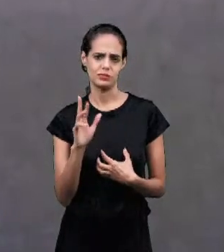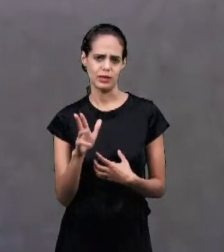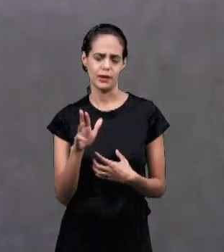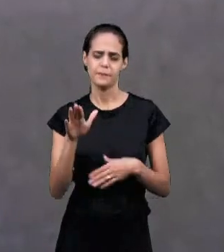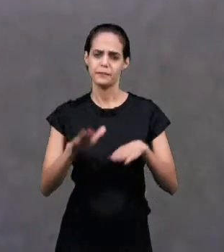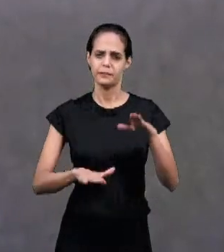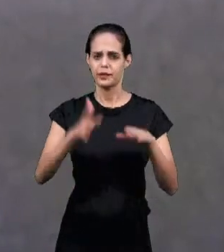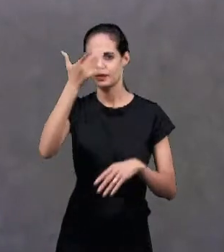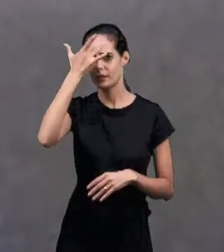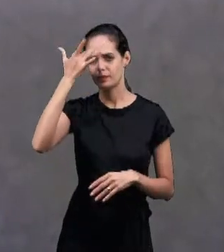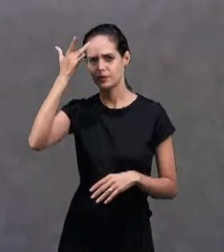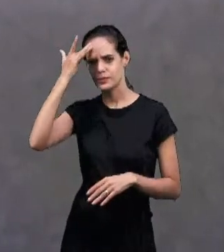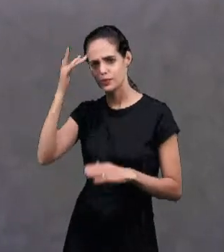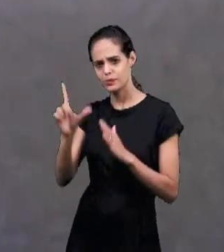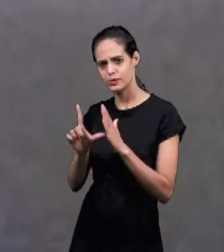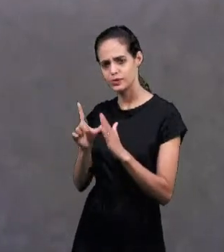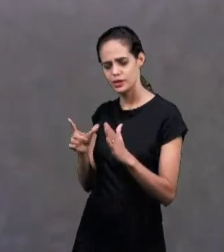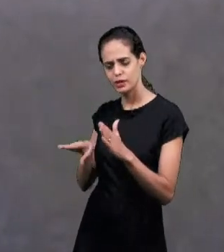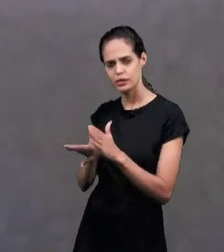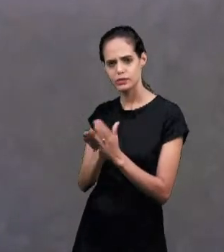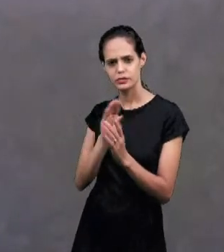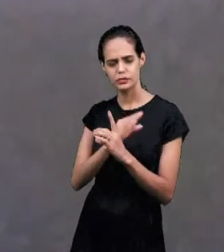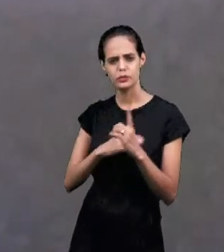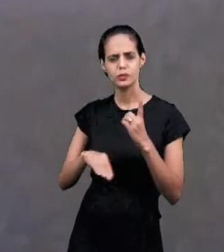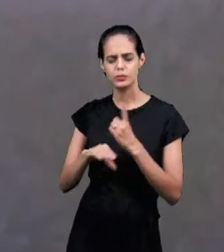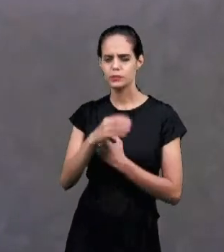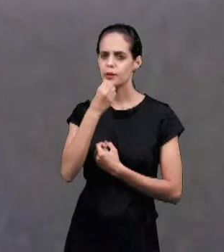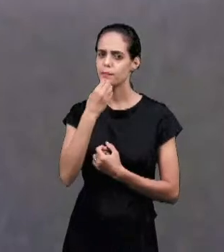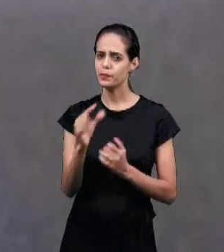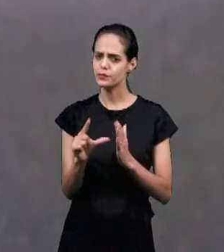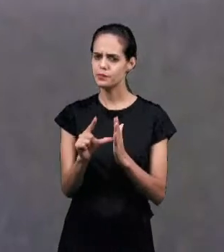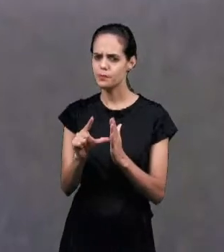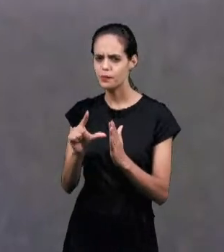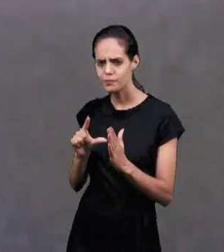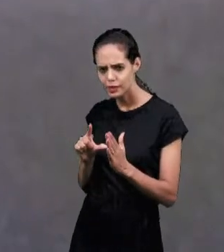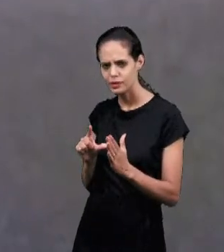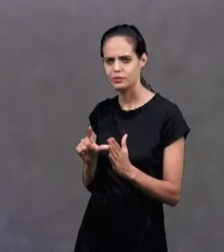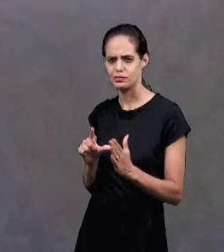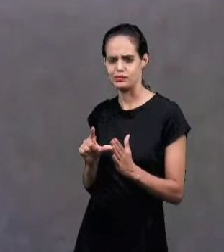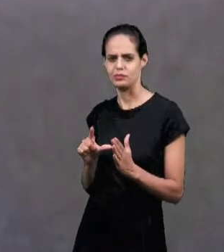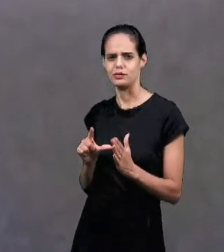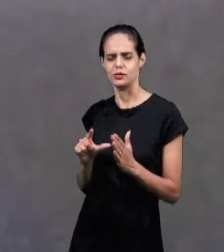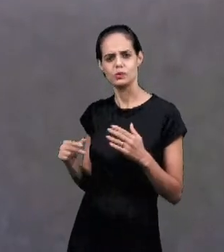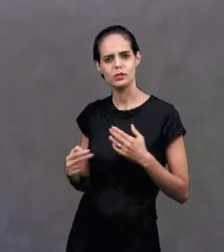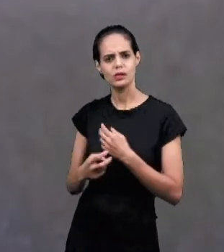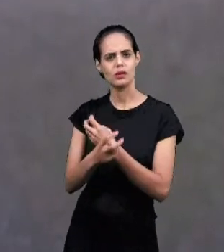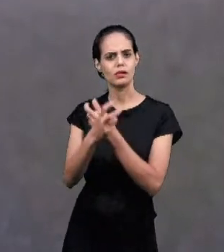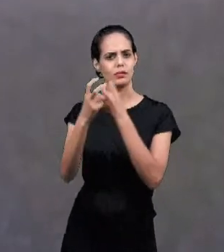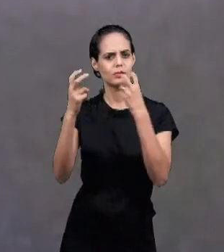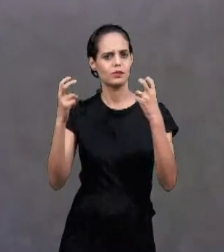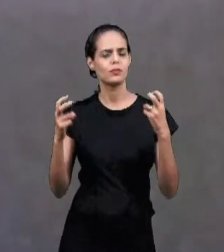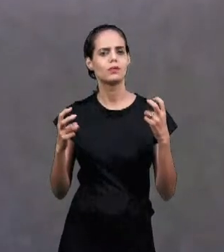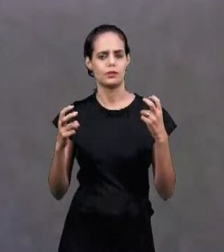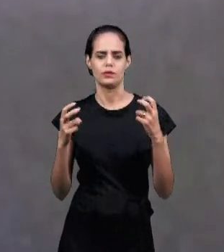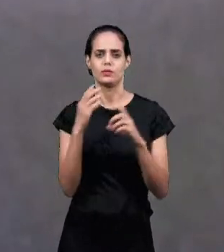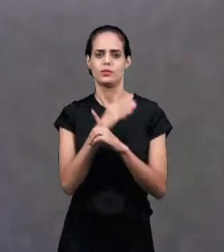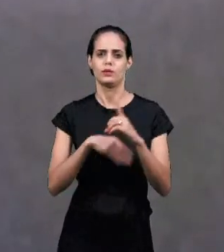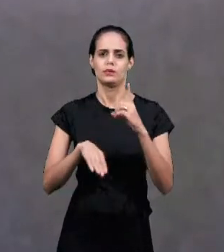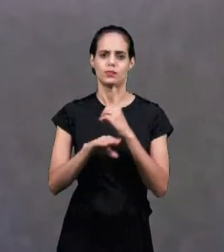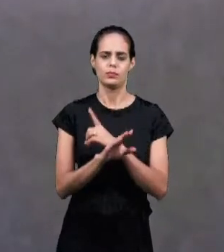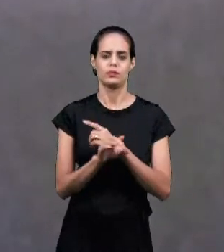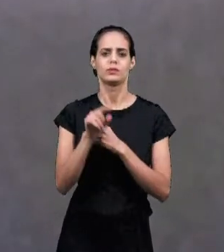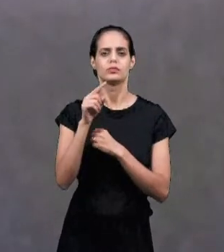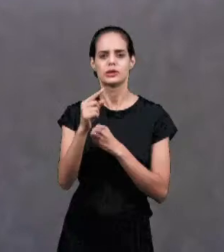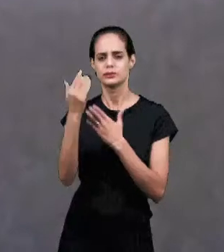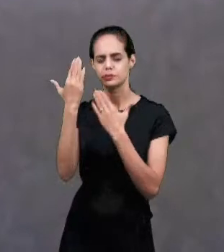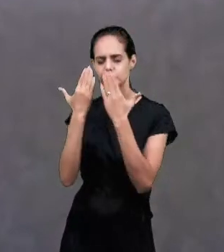bom. E naqueles instantes ali que antecedem o clamor, o início do culto, naquele momento é o momento que você pode estar conversando